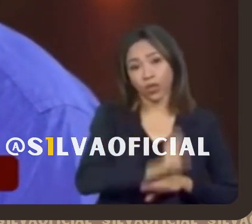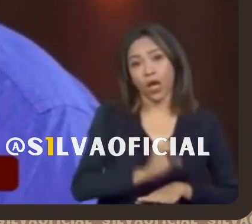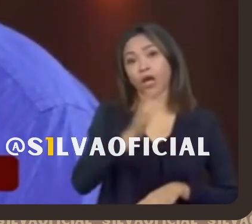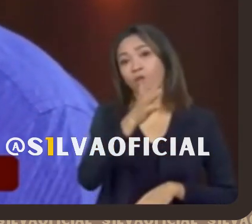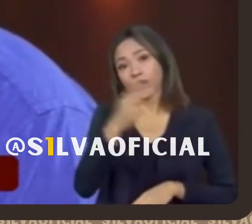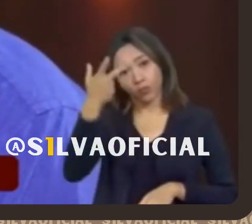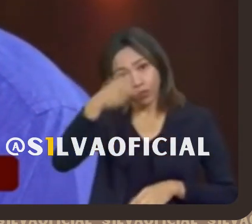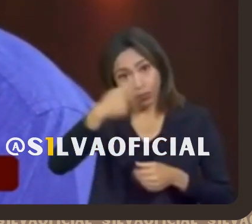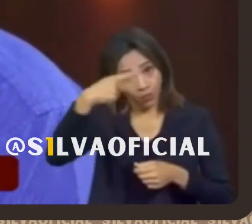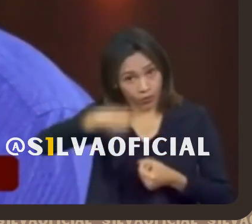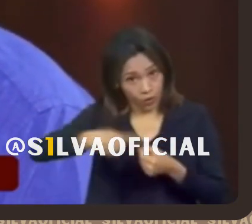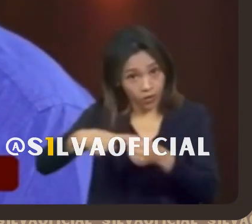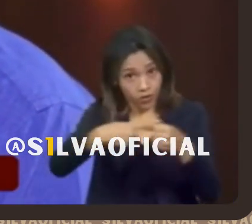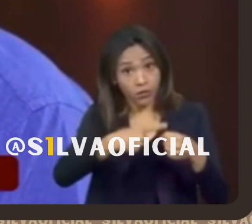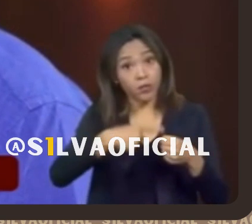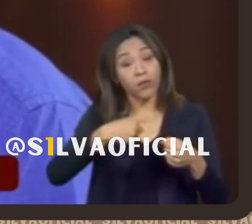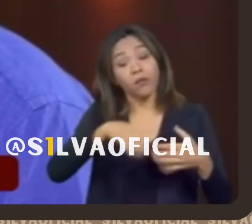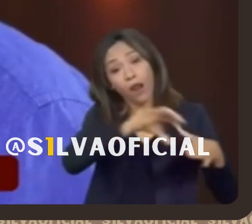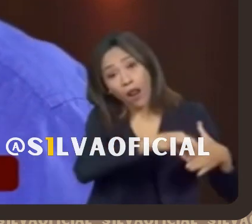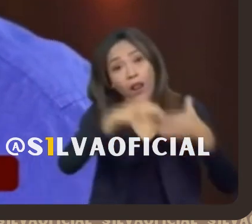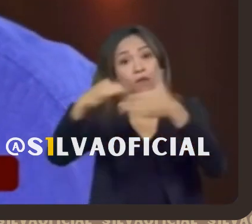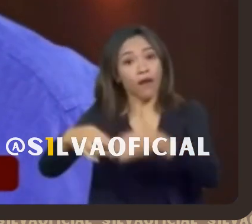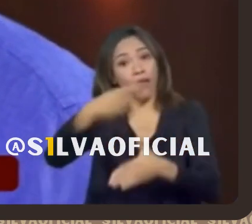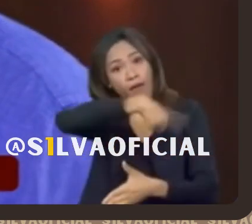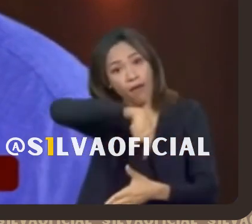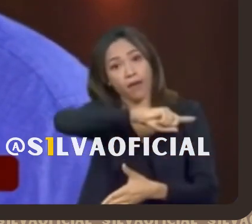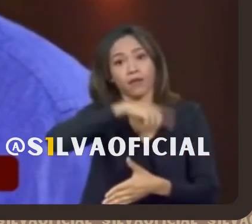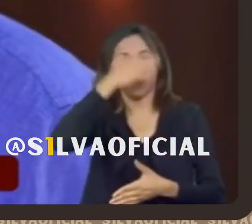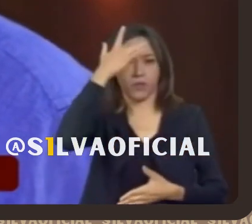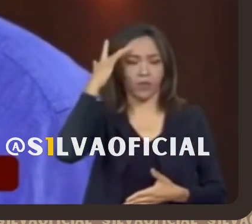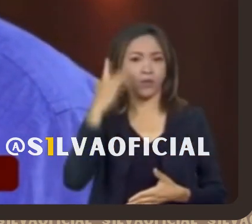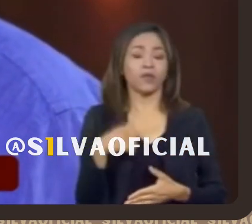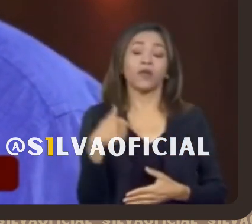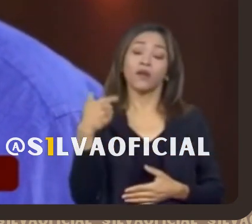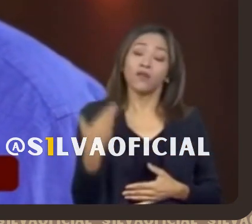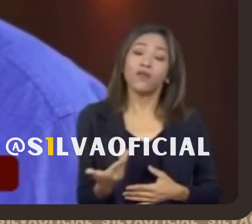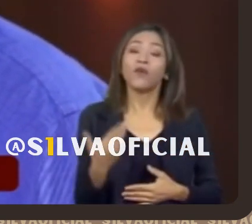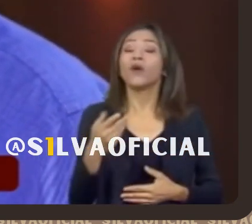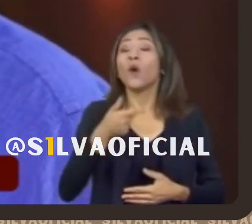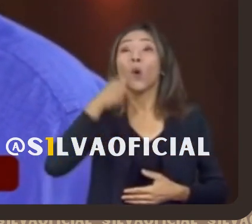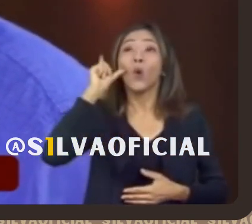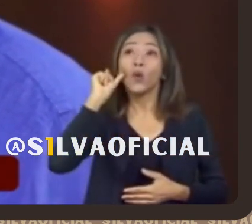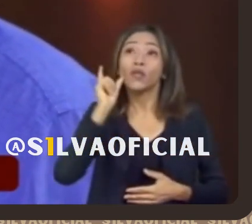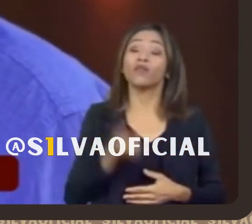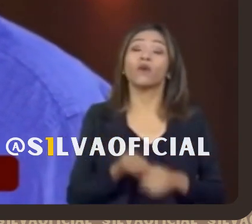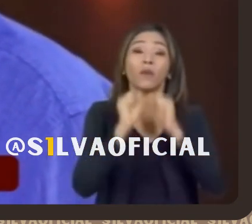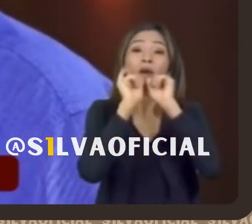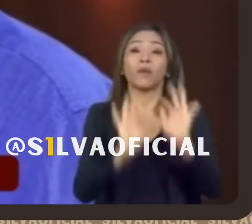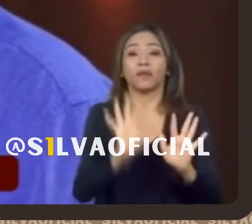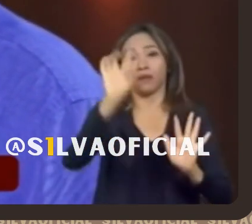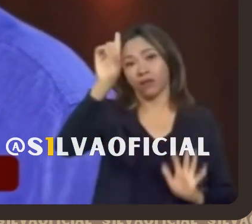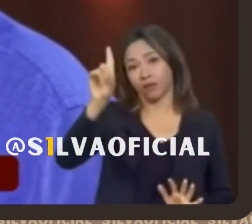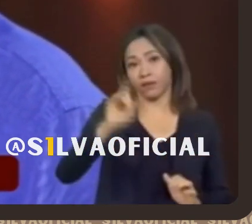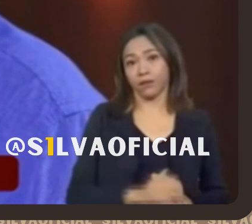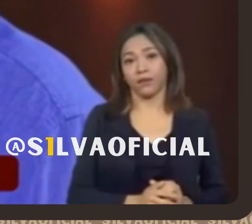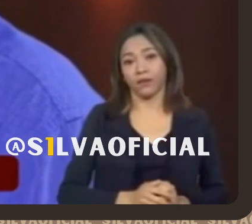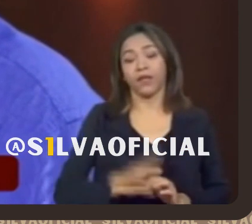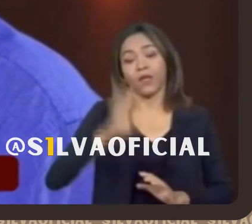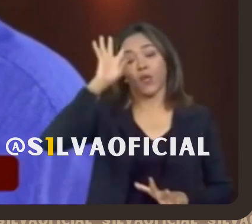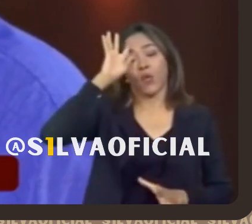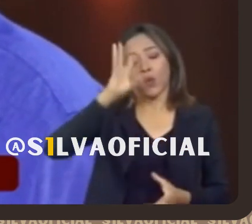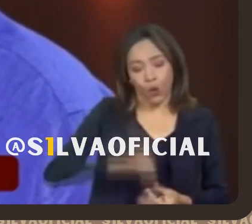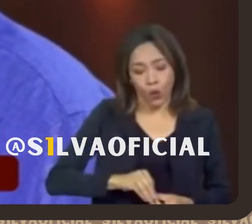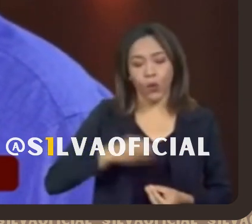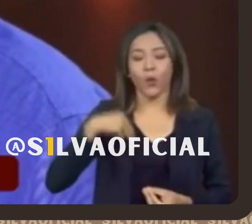vão eu acho que foi uma dáa de Deus o que aconteceu ontem à noite ou seja finalmente a gente conseguiu receber